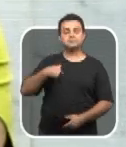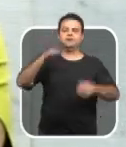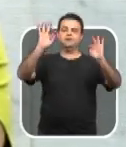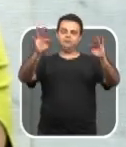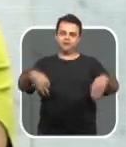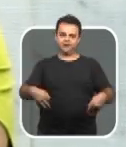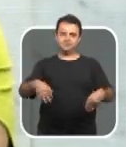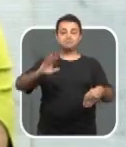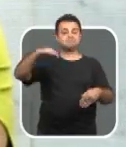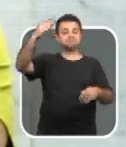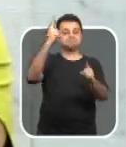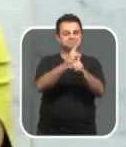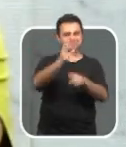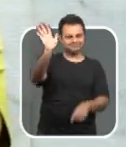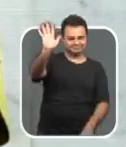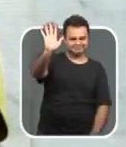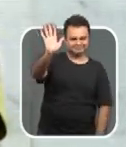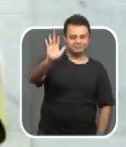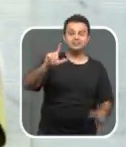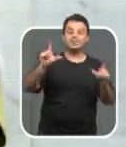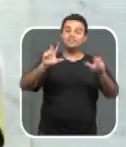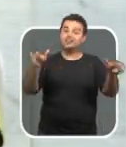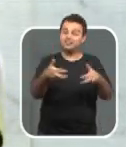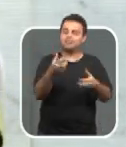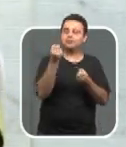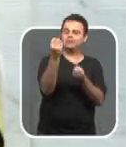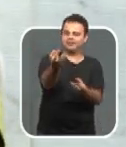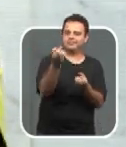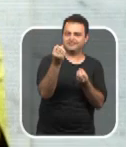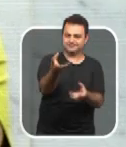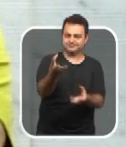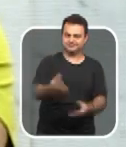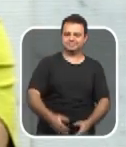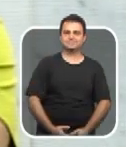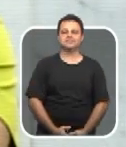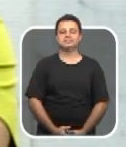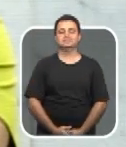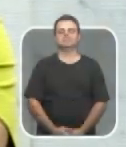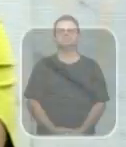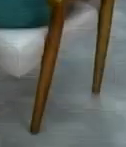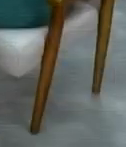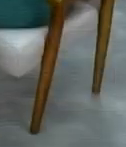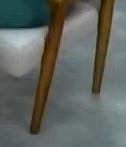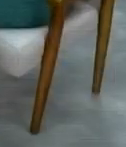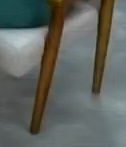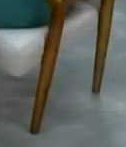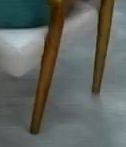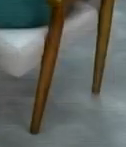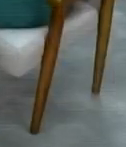www.riopreto.sp.leg.br. A gente fica por aqui. Até a próxima. TV Câmara, o canal do Legislativo.